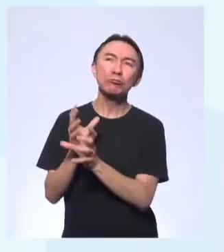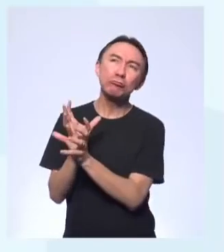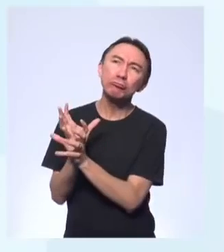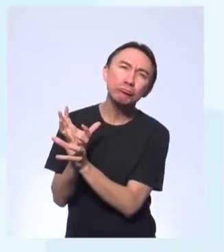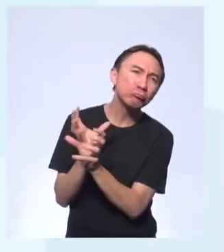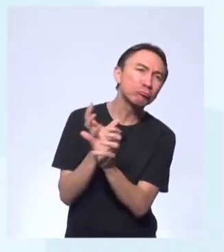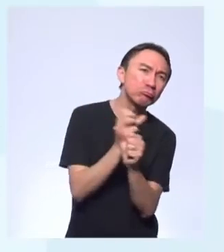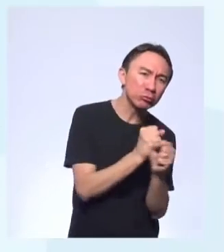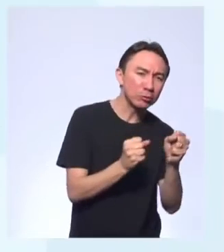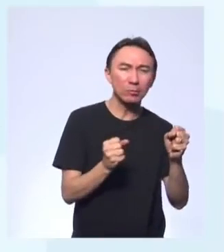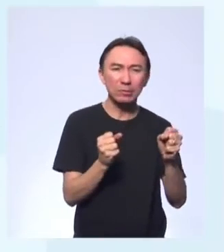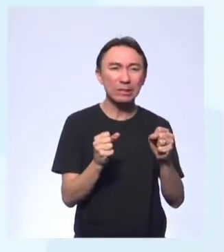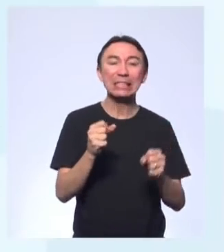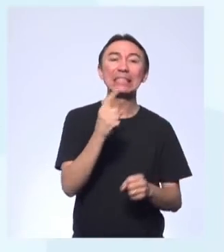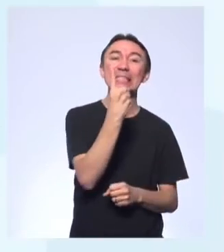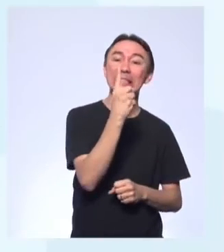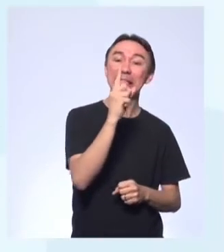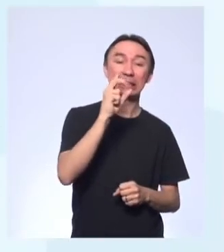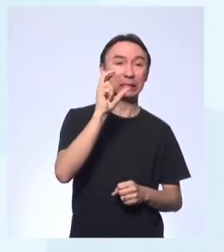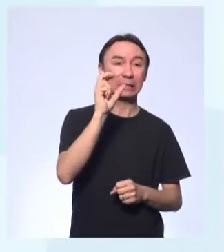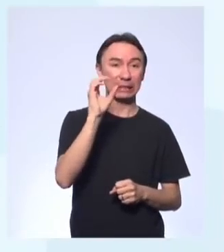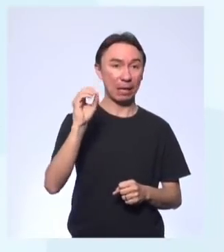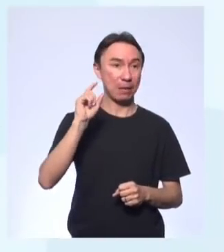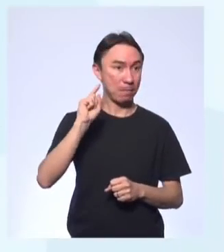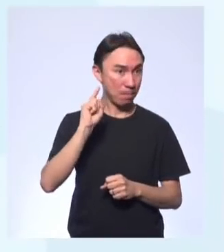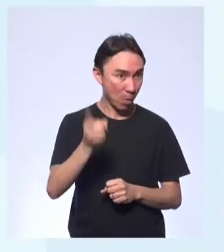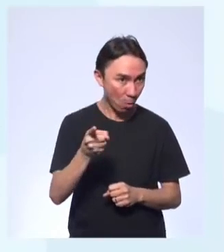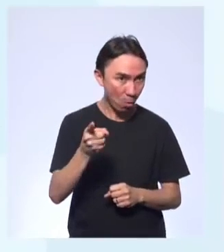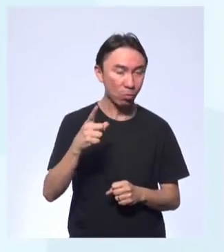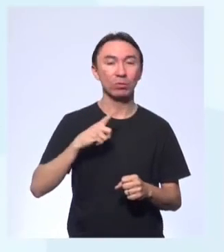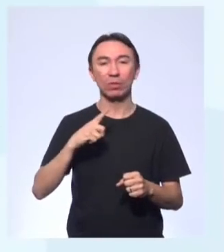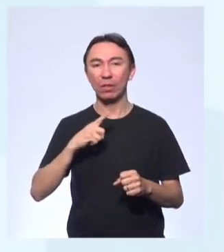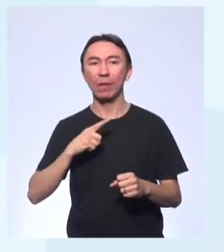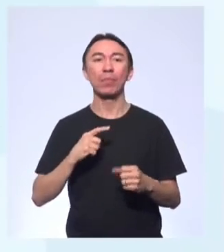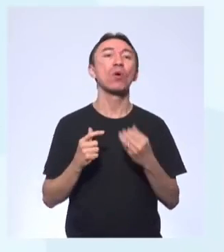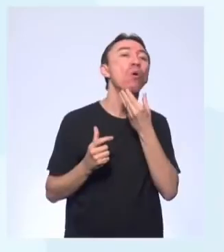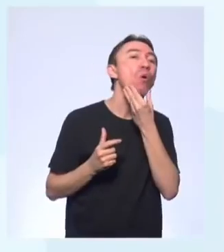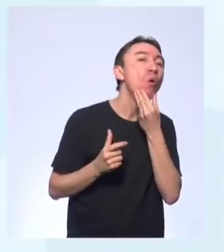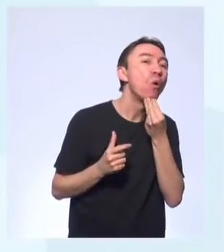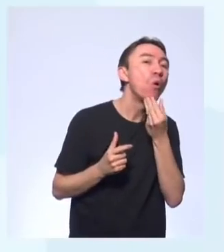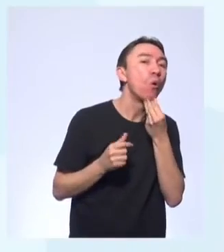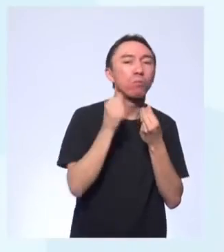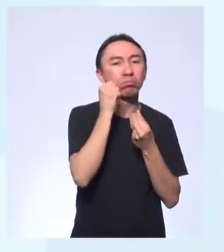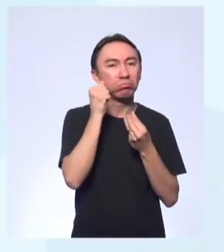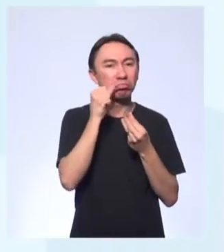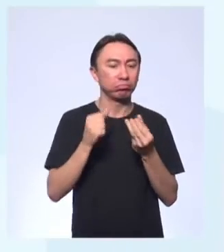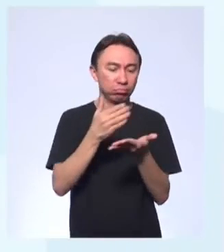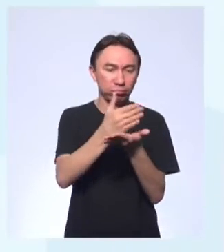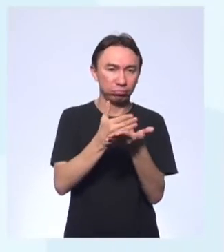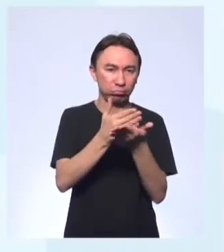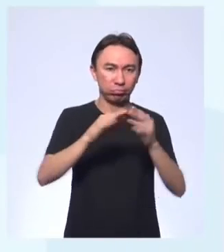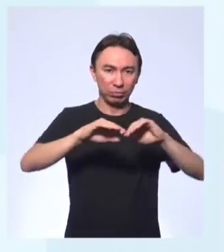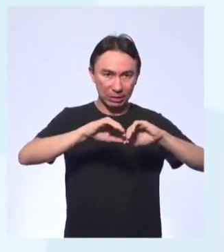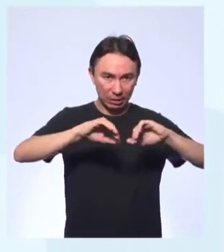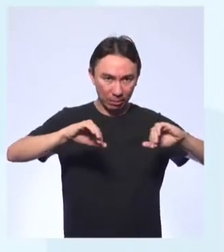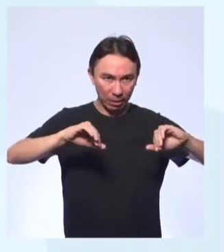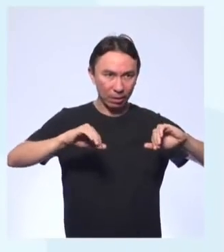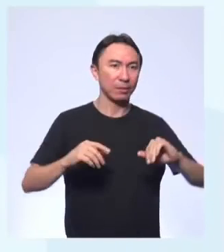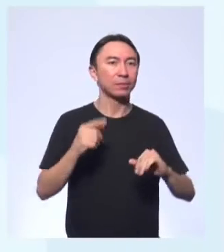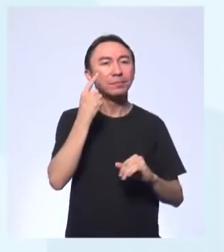aí separado por sexo. Então, a primeira coluna está dizendo aí para a